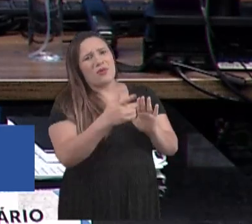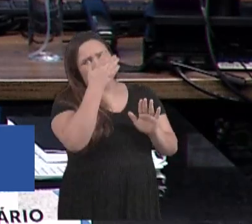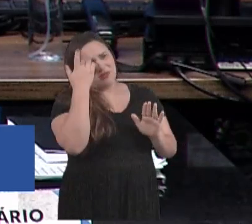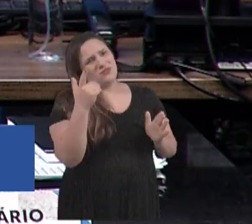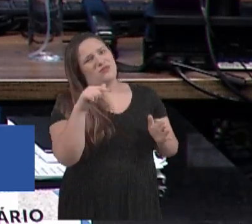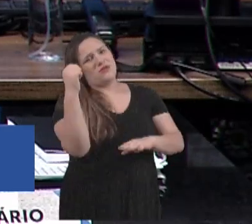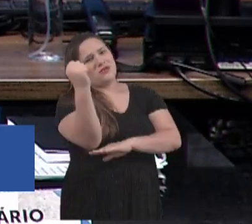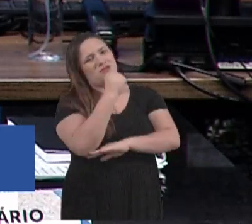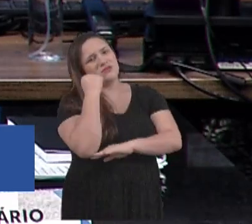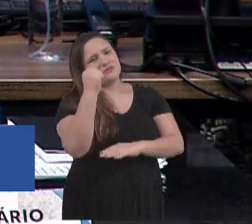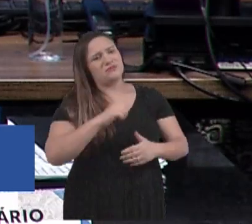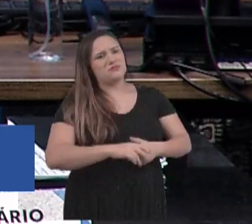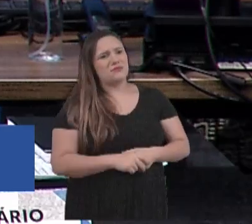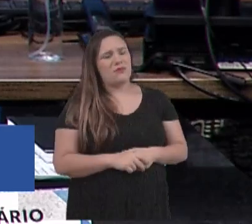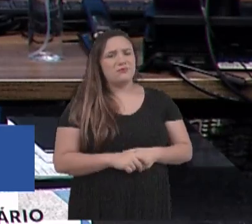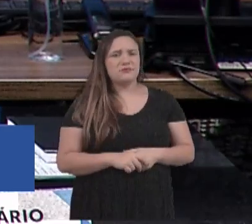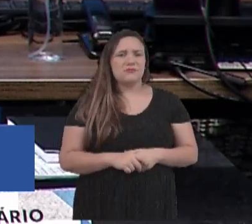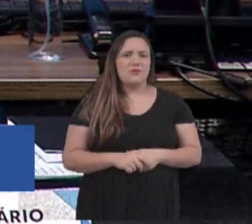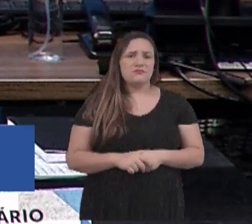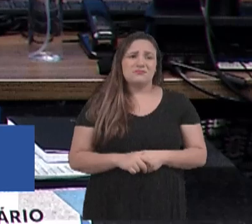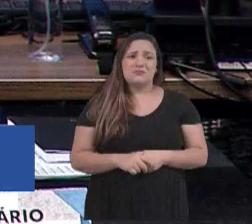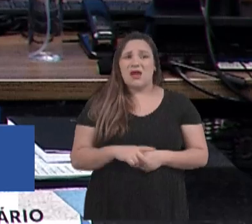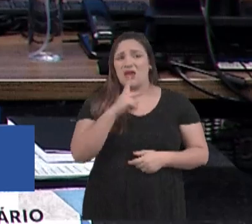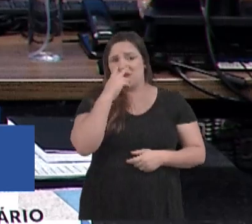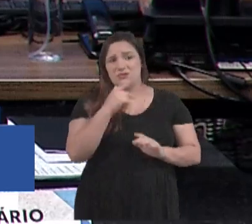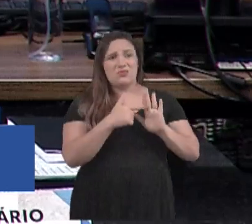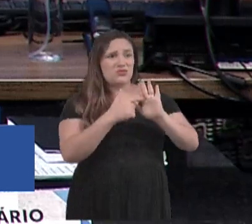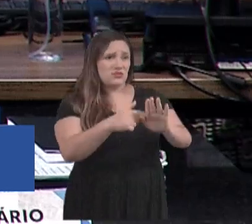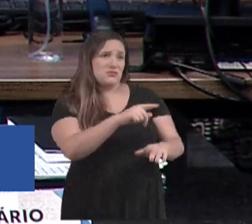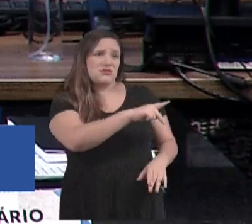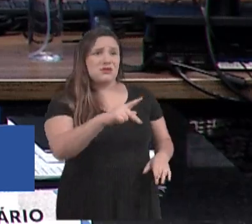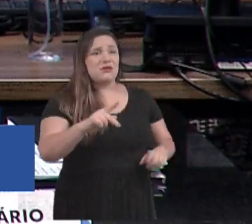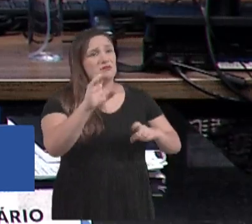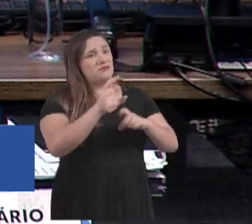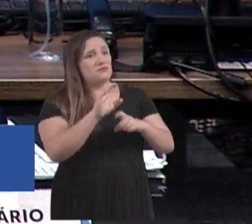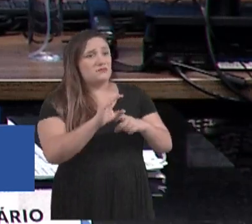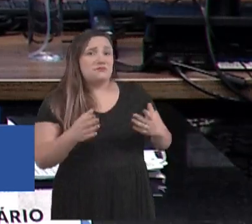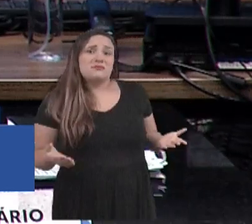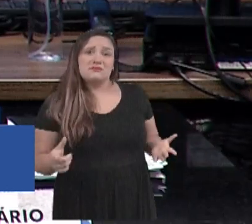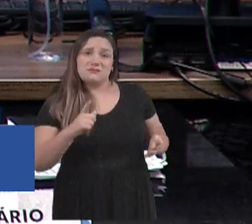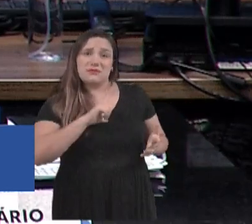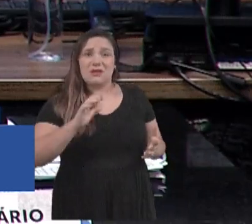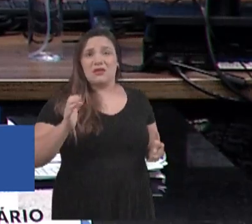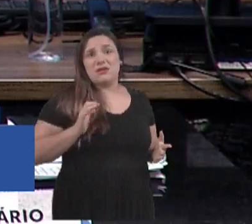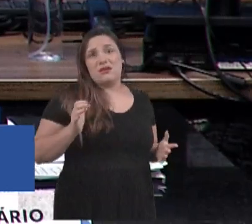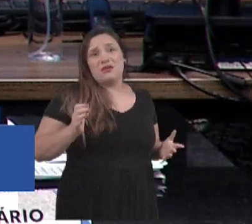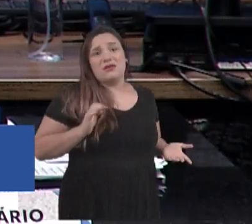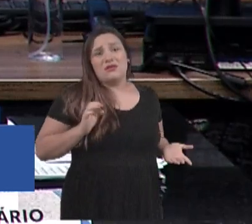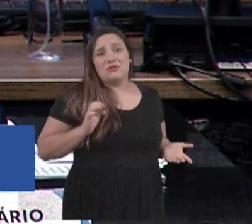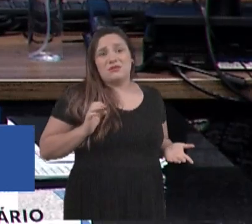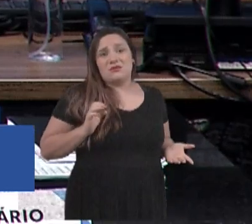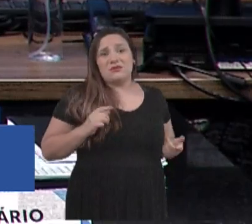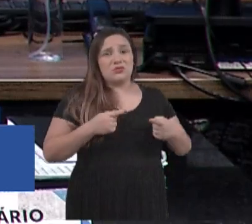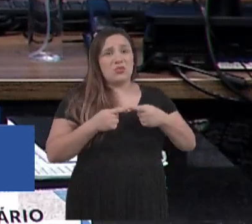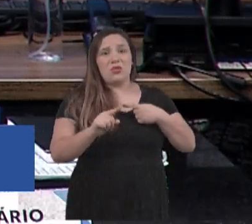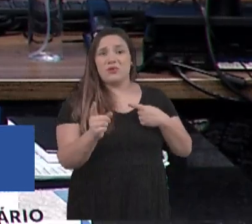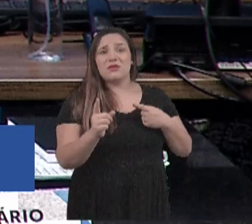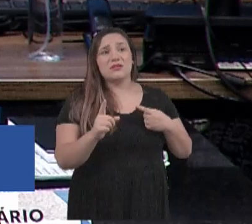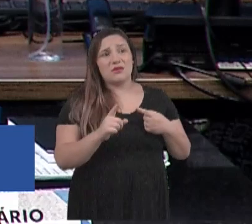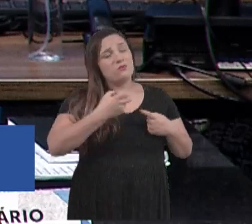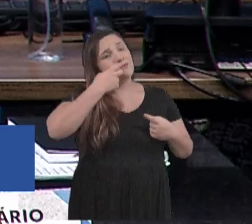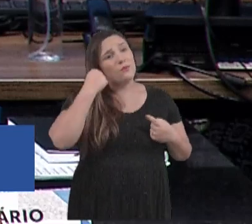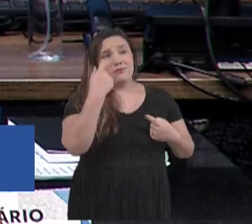muito grave. Absurdo. Ele insinuou que o presidente da CACEMES tem um patrimônio que não é compatível com os